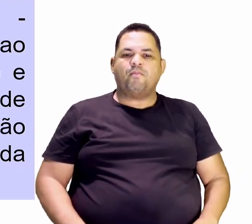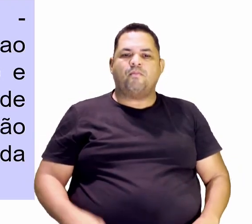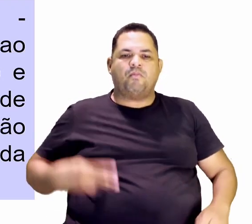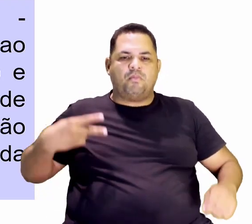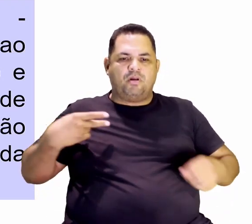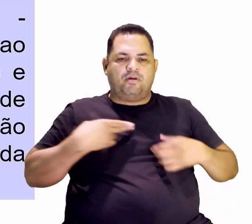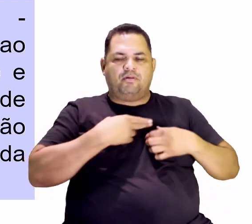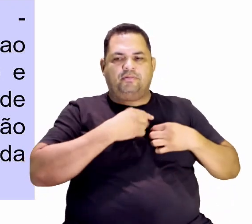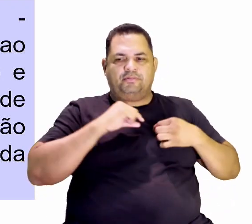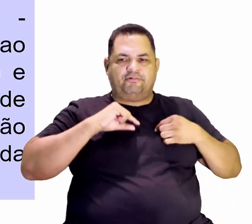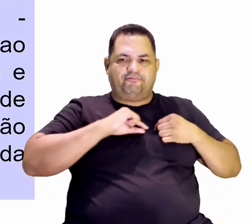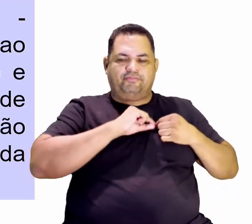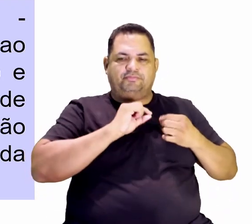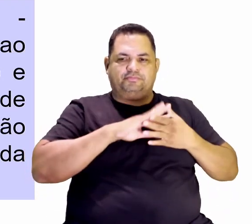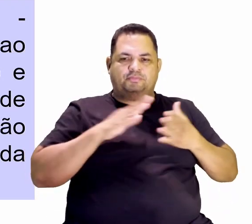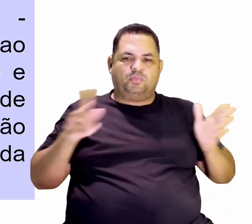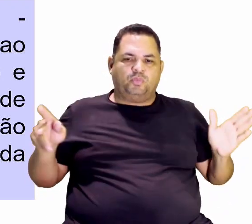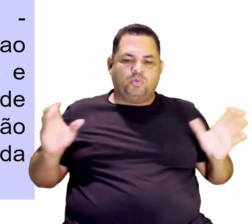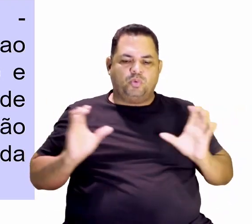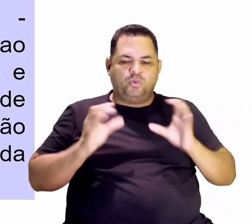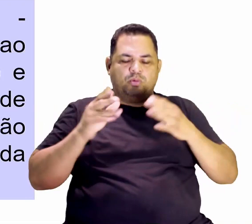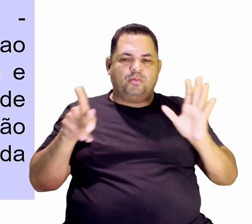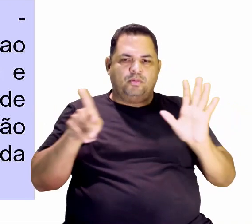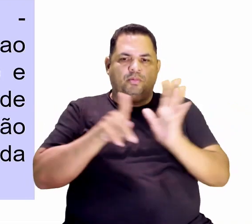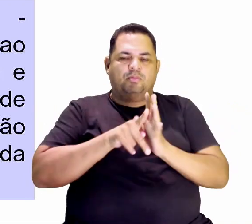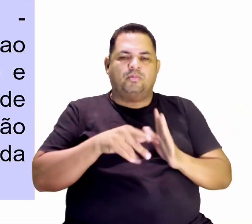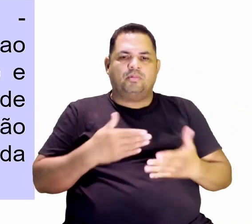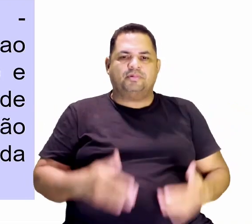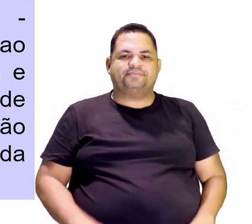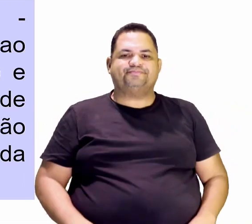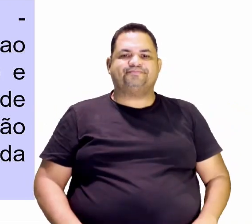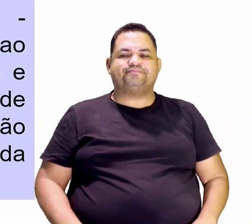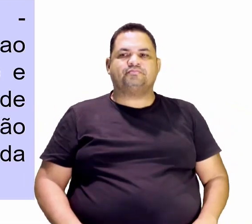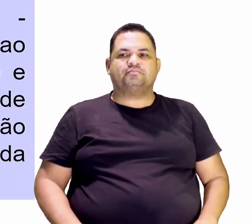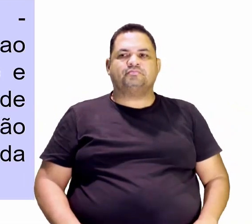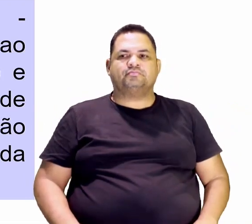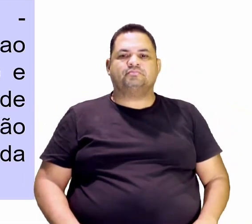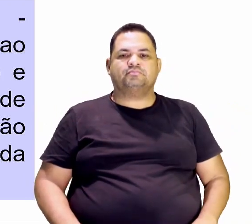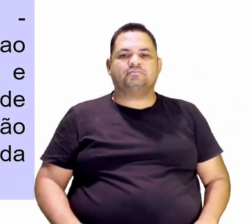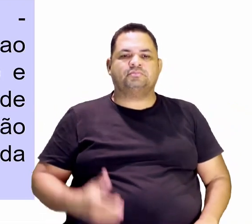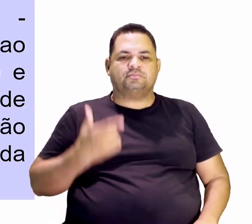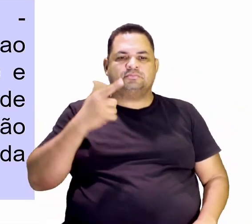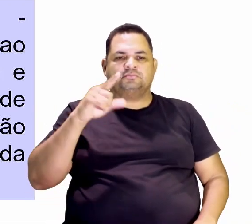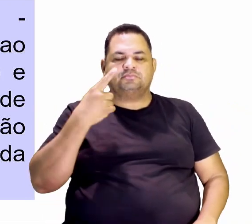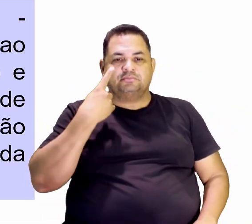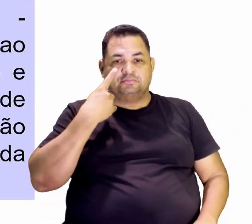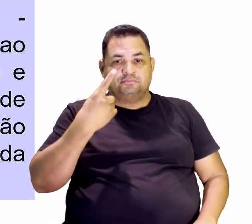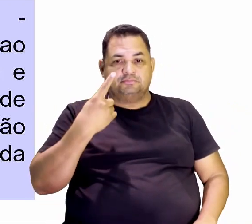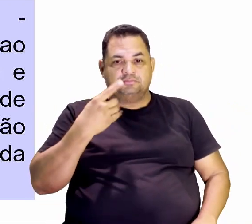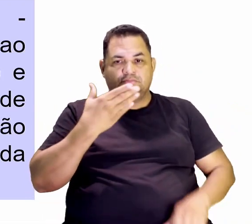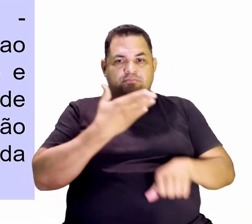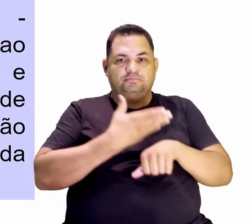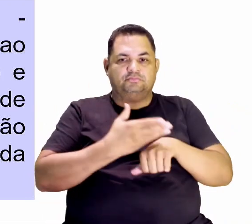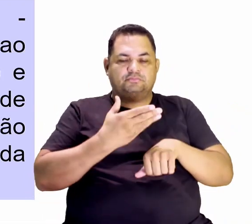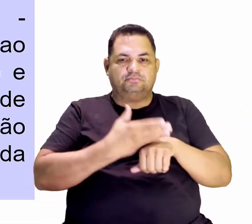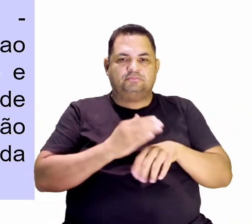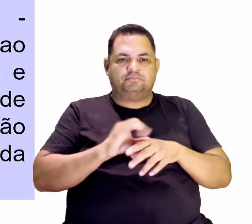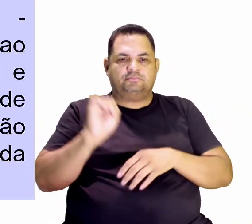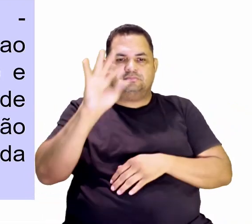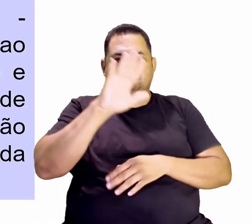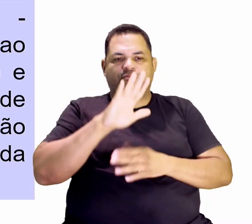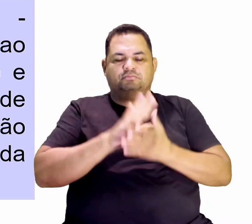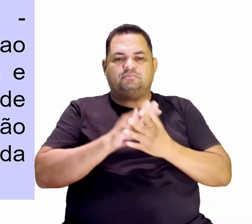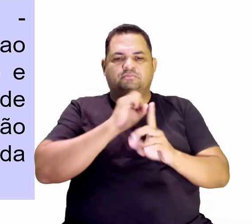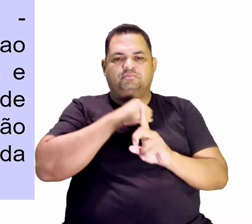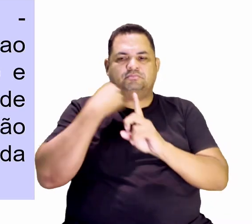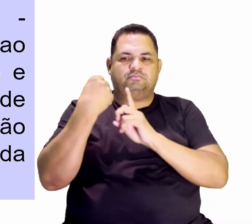alfinetes. Então um grupo específico faz essas coisas, né? Então a gente já consegue reconhecer as práticas e a imagem